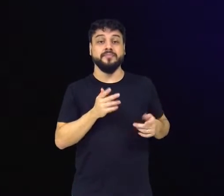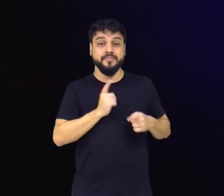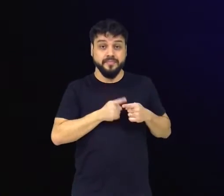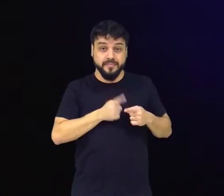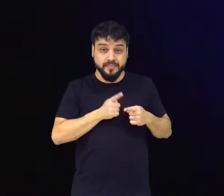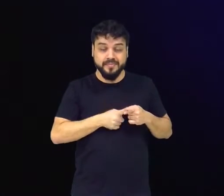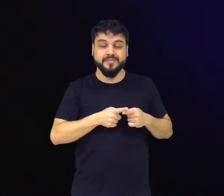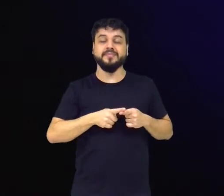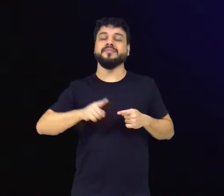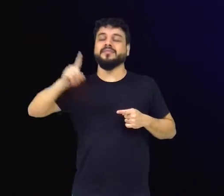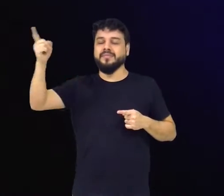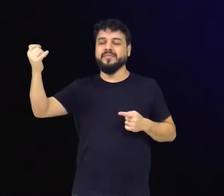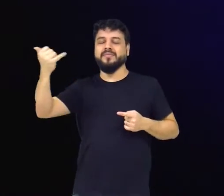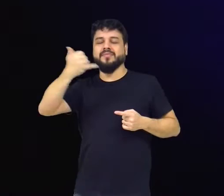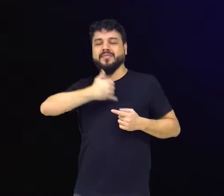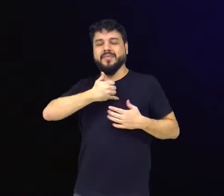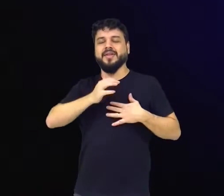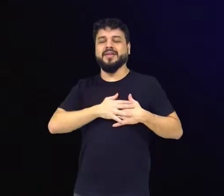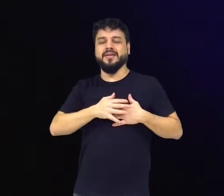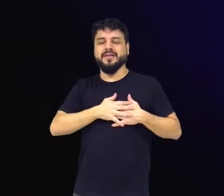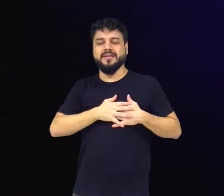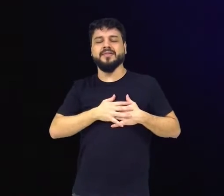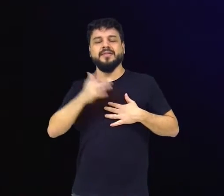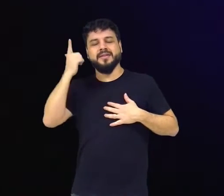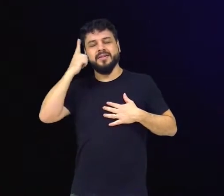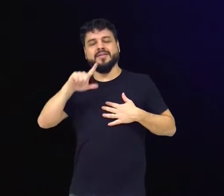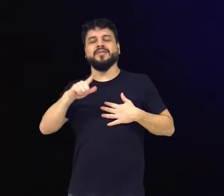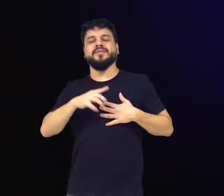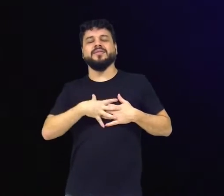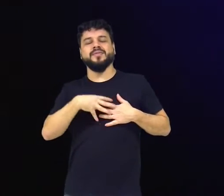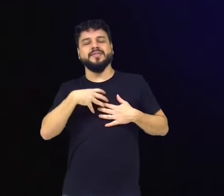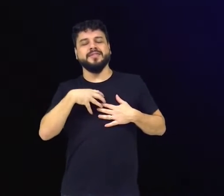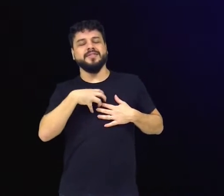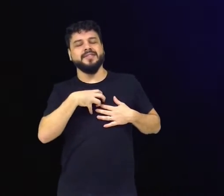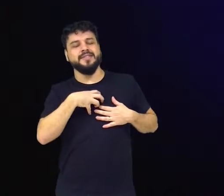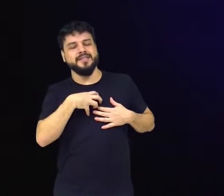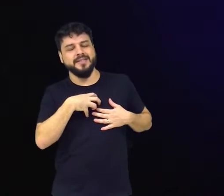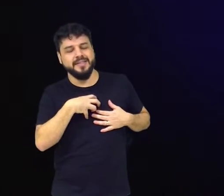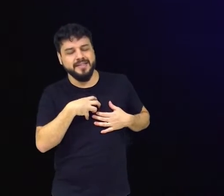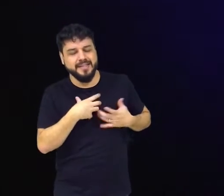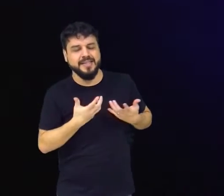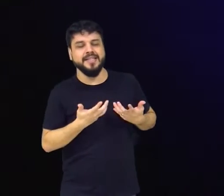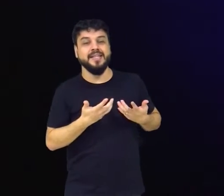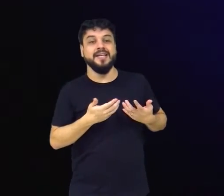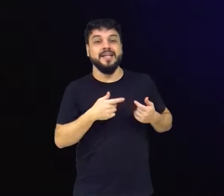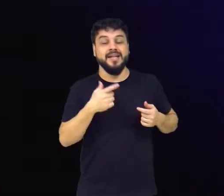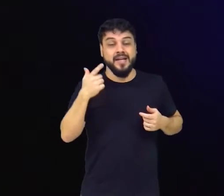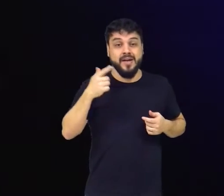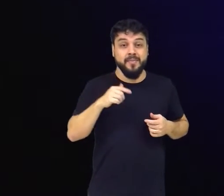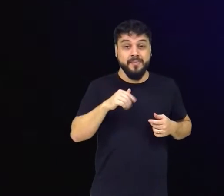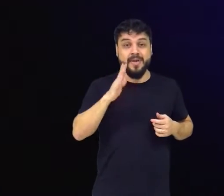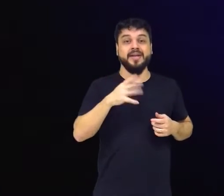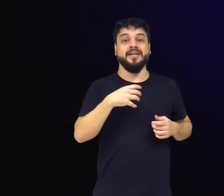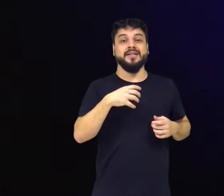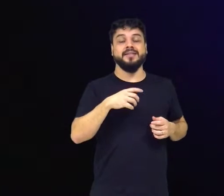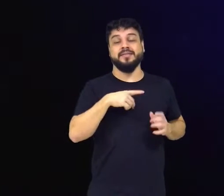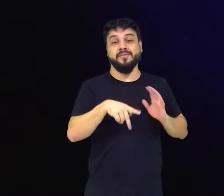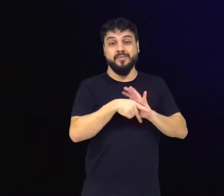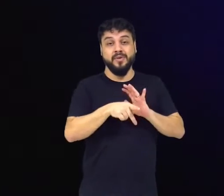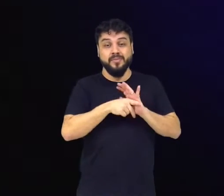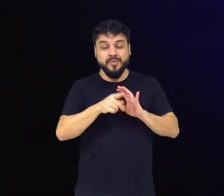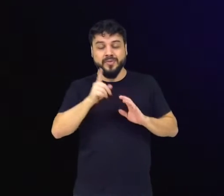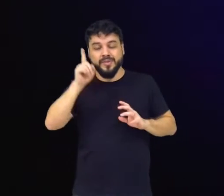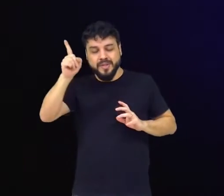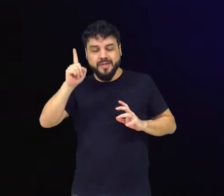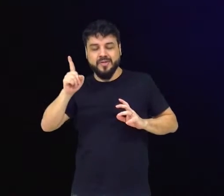possa penetrar no seu coração e criar aí um campo fértil para que o Senhor possa trabalhar